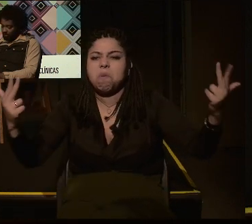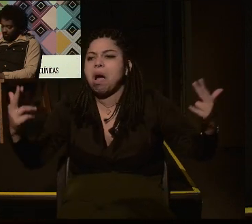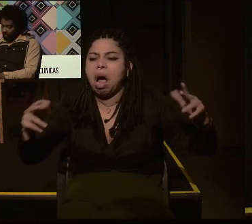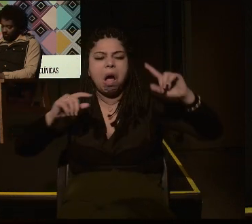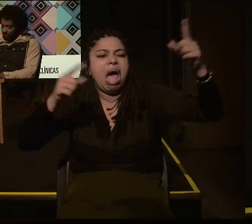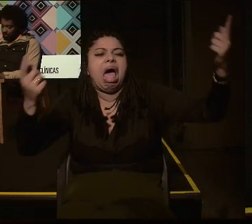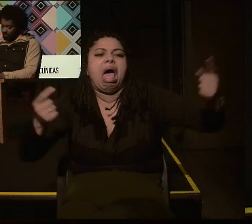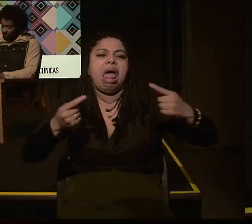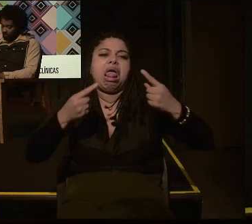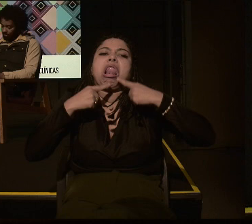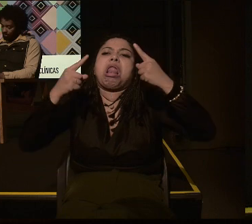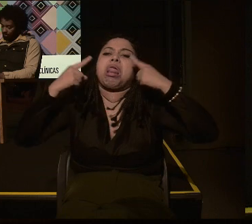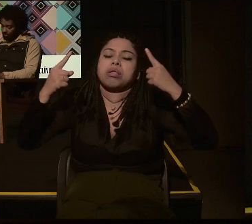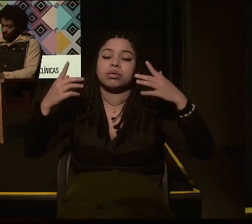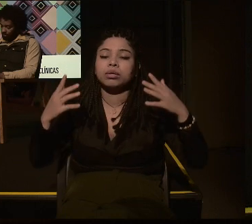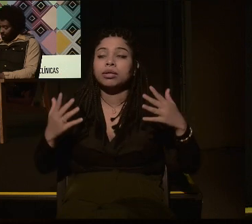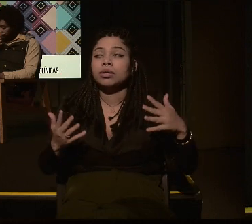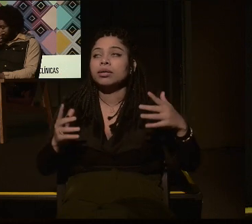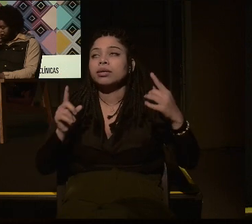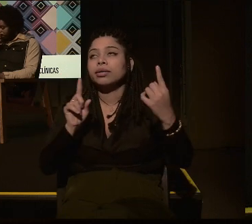isso é... Deu conversa.